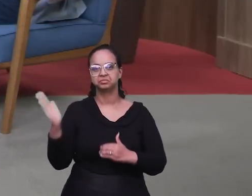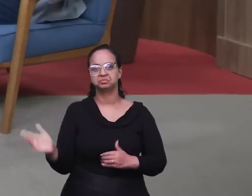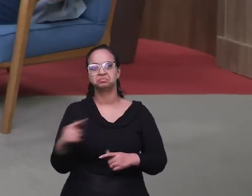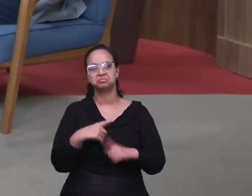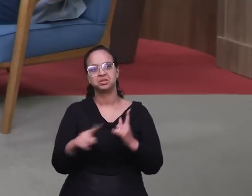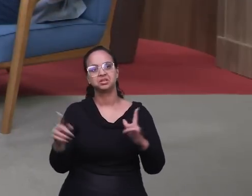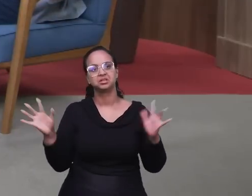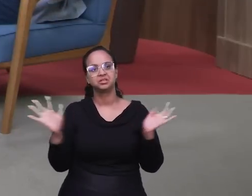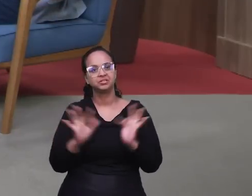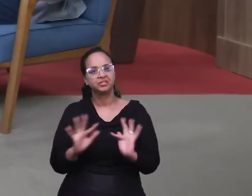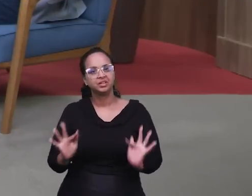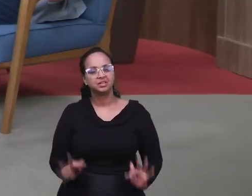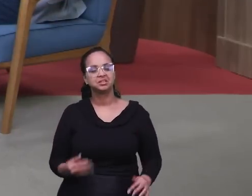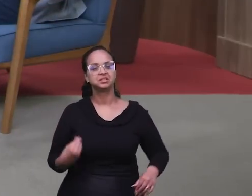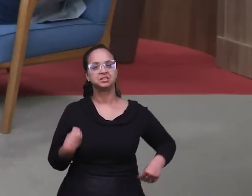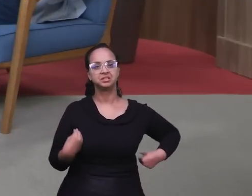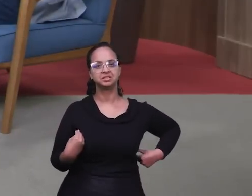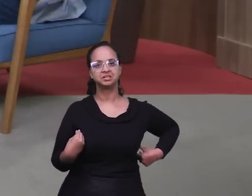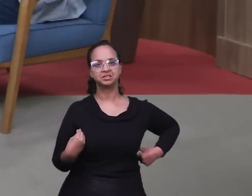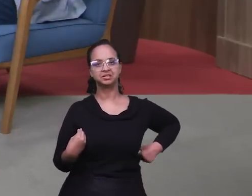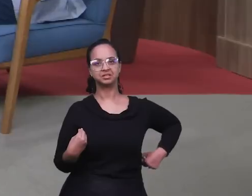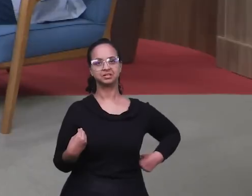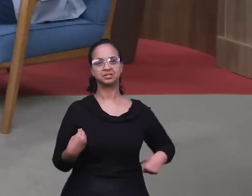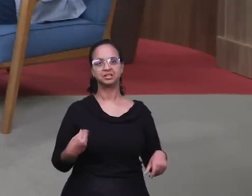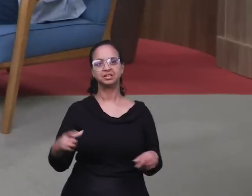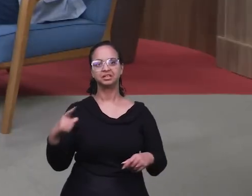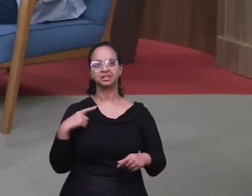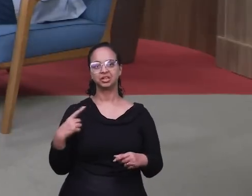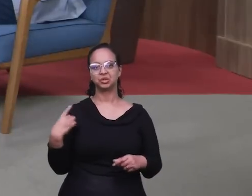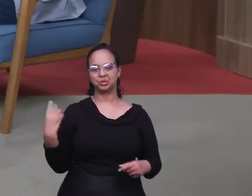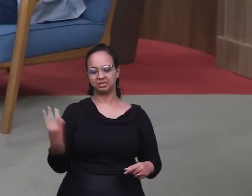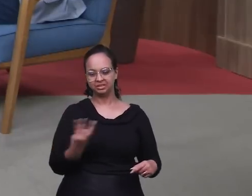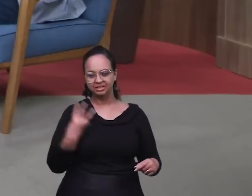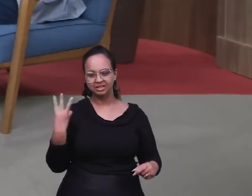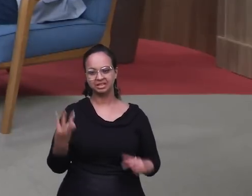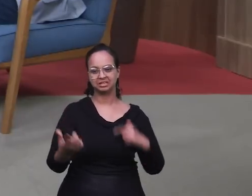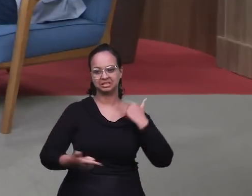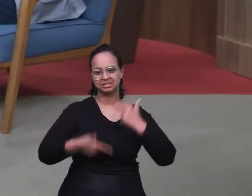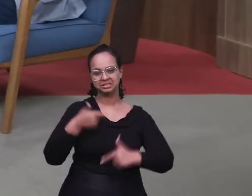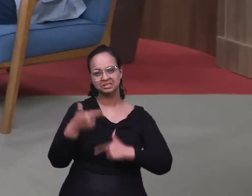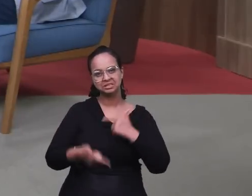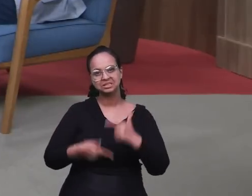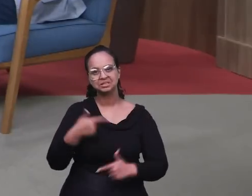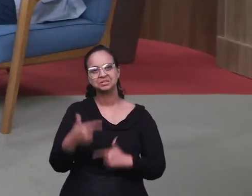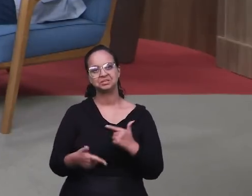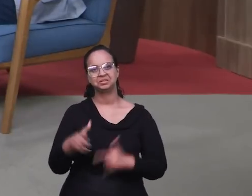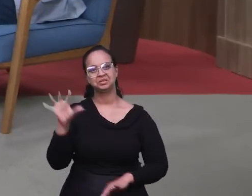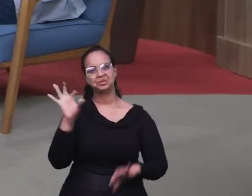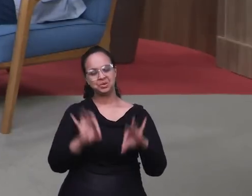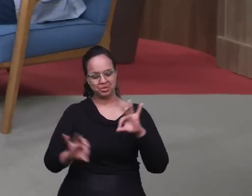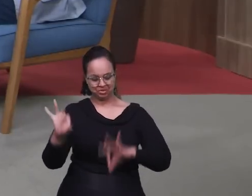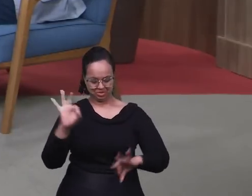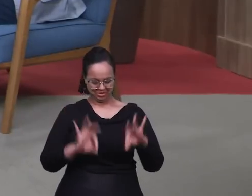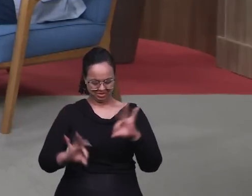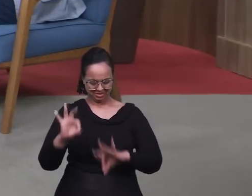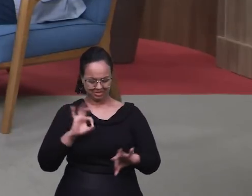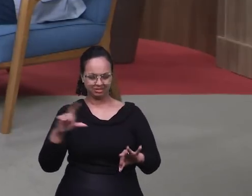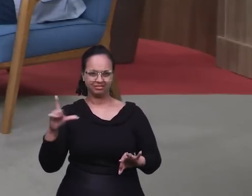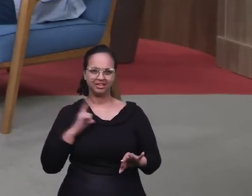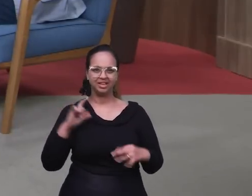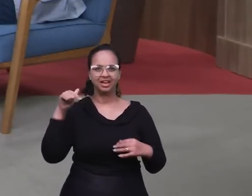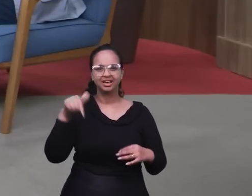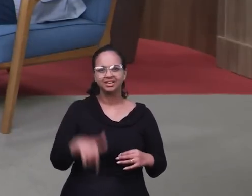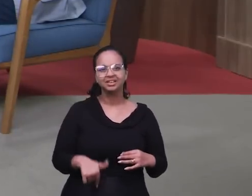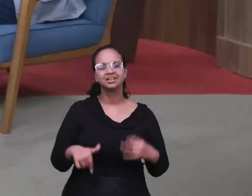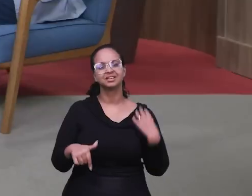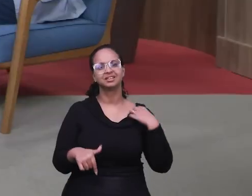estamos alegres também pela participação dele. Nós três trabalhamos juntos na organização, né, desse